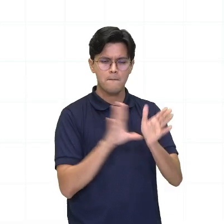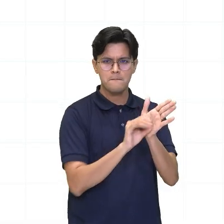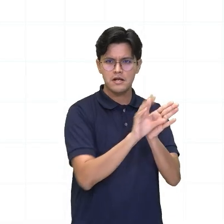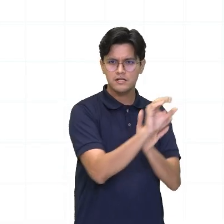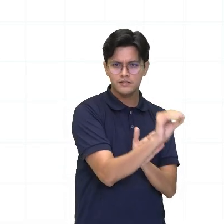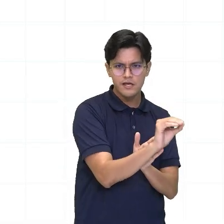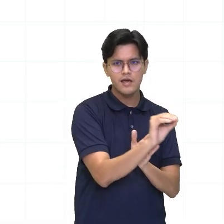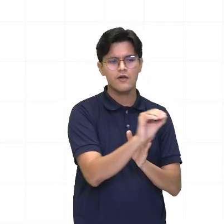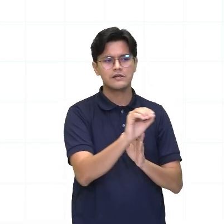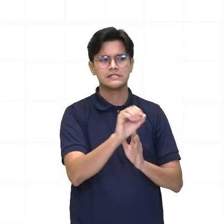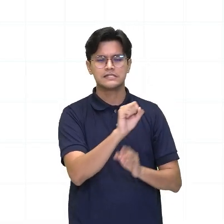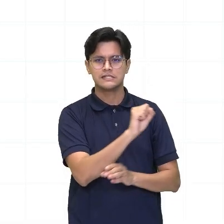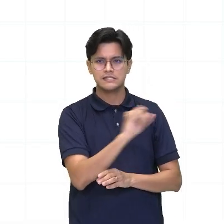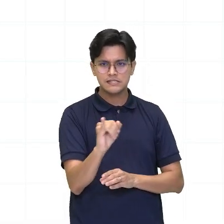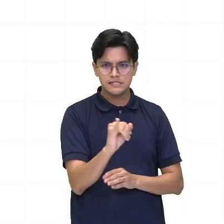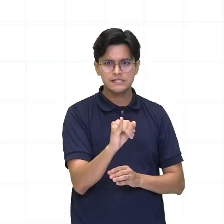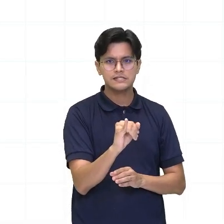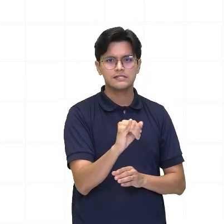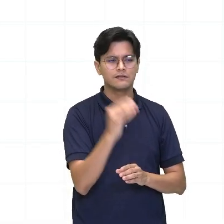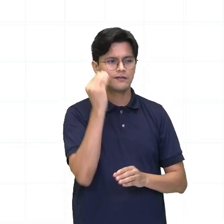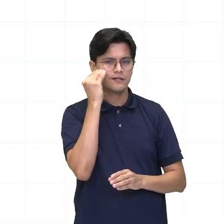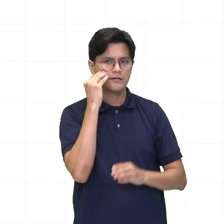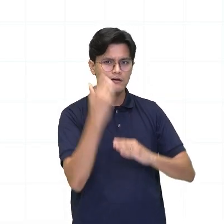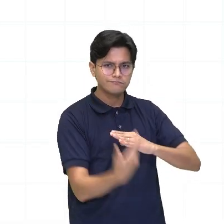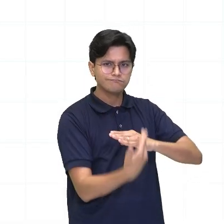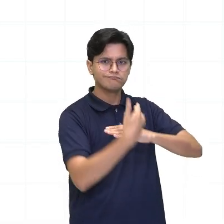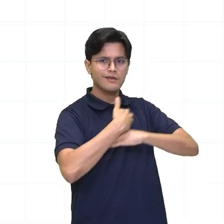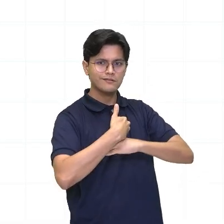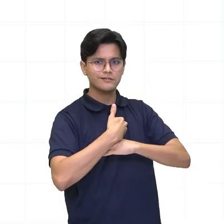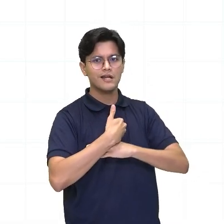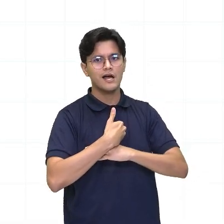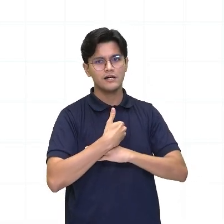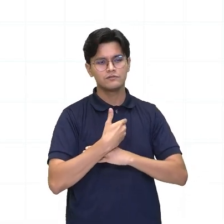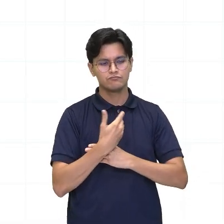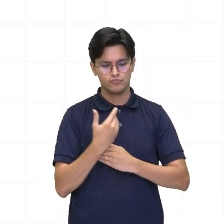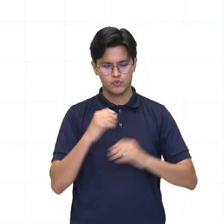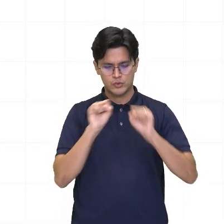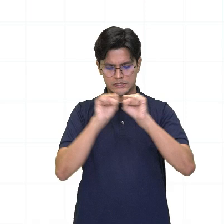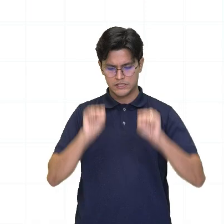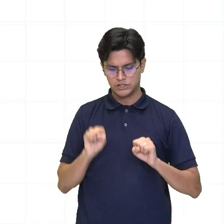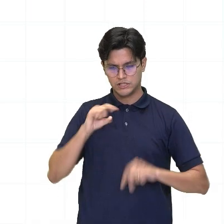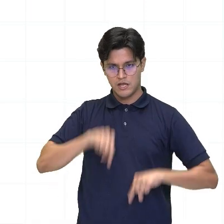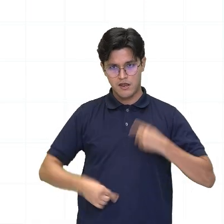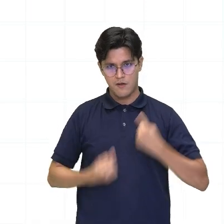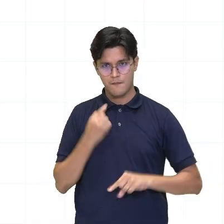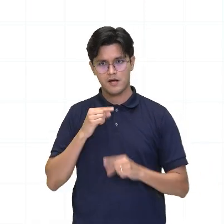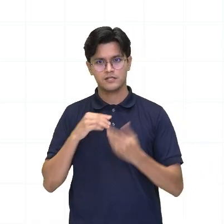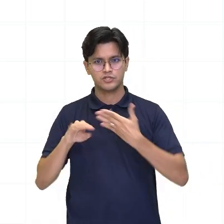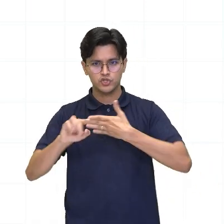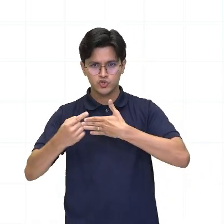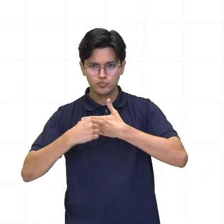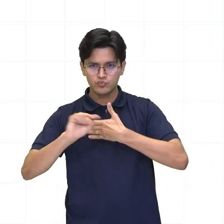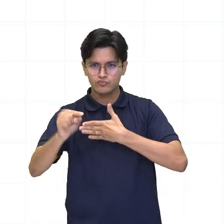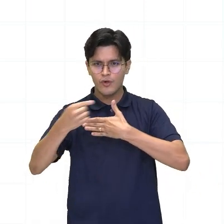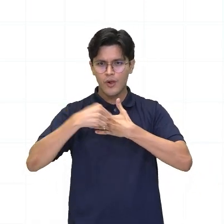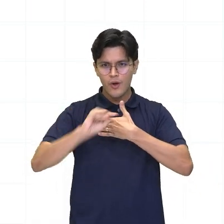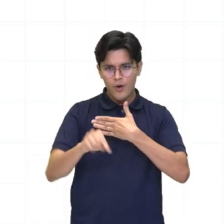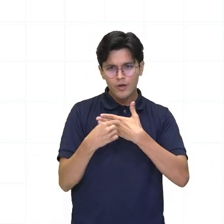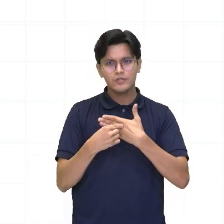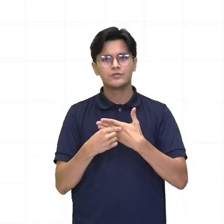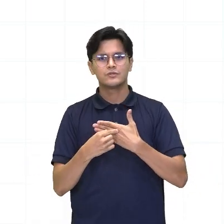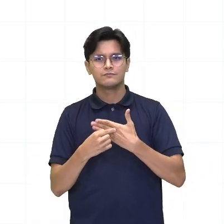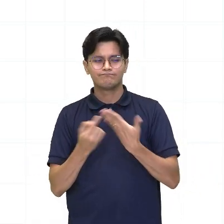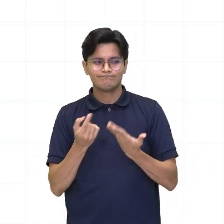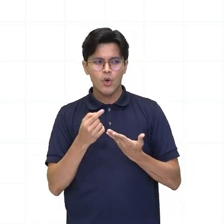sistema imunológico não vai conseguir trabalhar para eliminar esse micro-organismo. E aí é nesse momento que entra a ajuda das